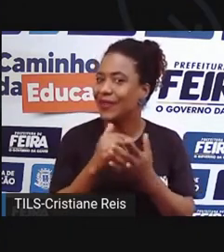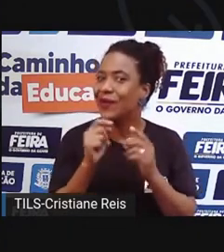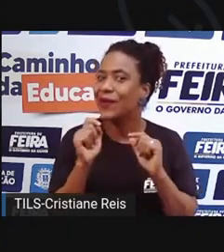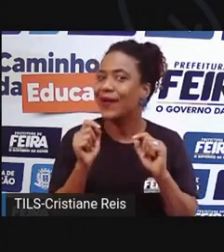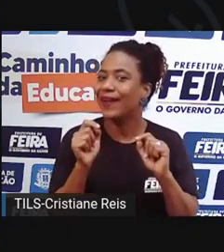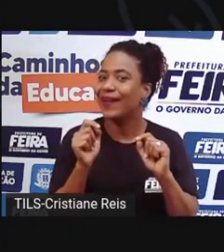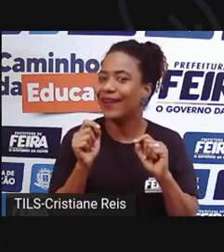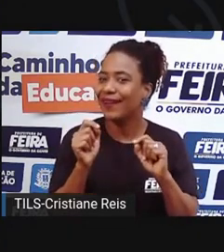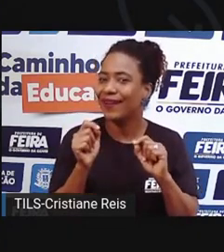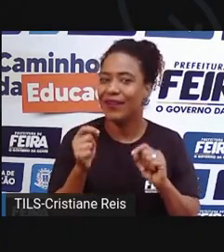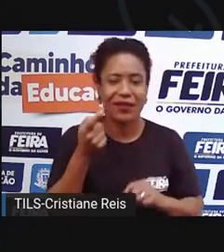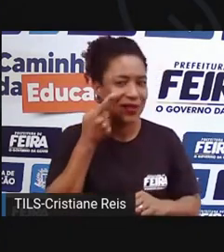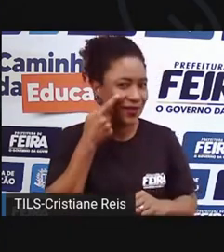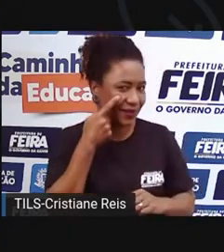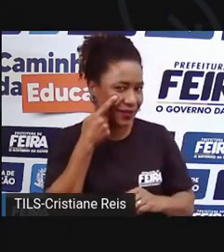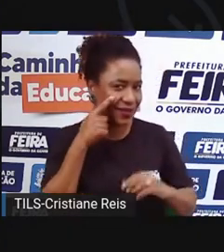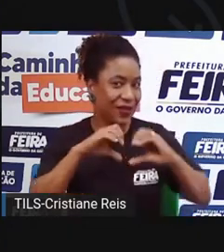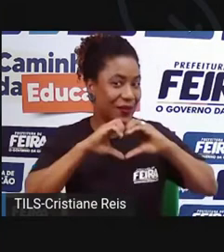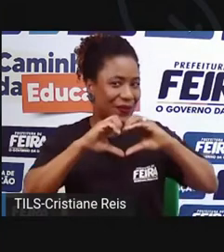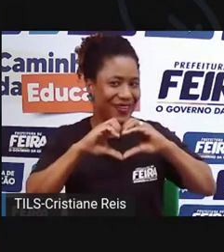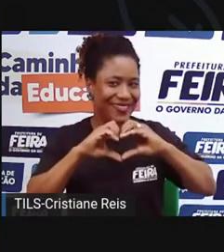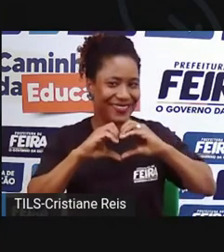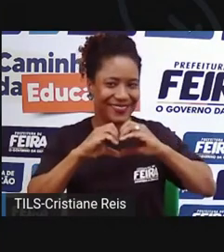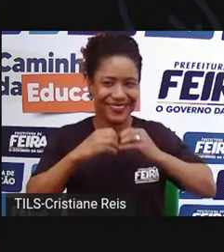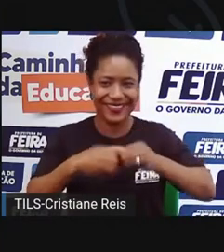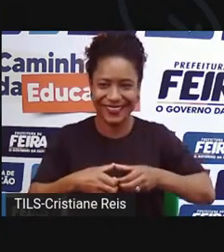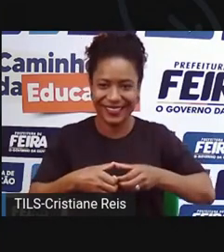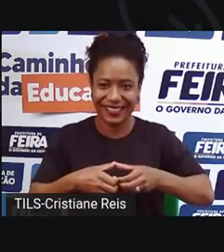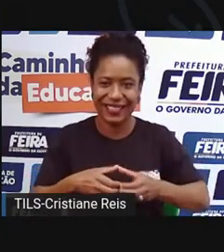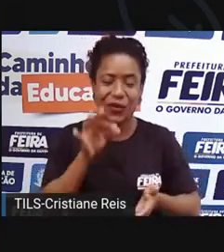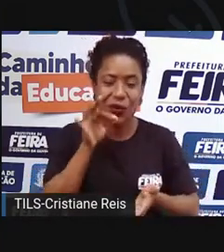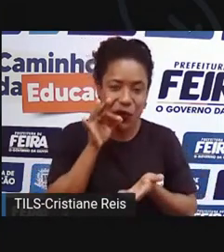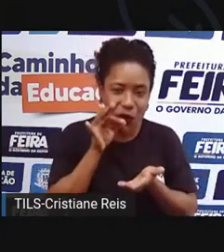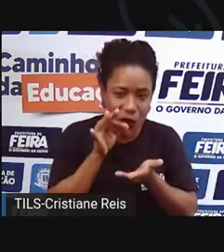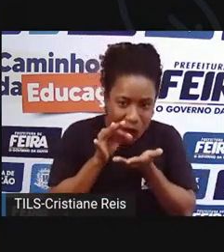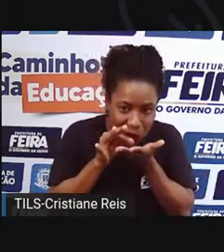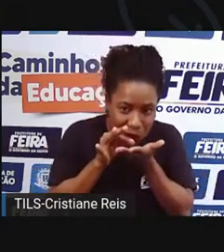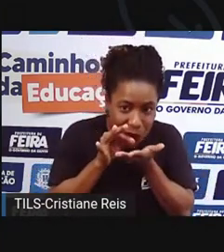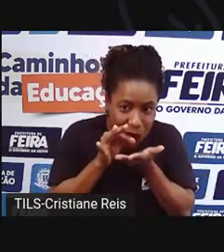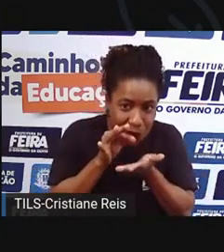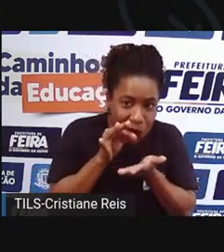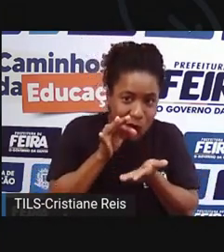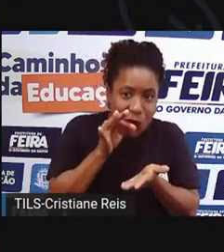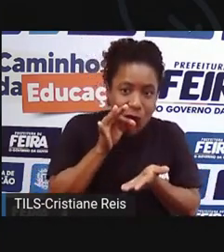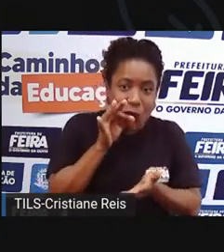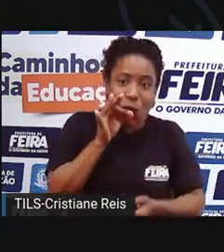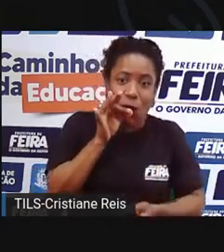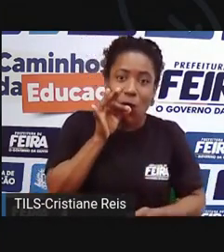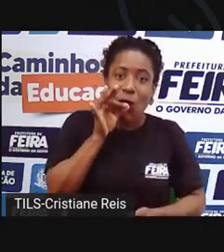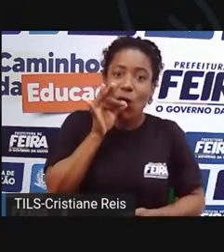Tá bom. Vou começar pelo coração, hein, meninada? Um, dois, três e.